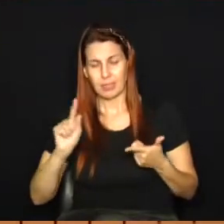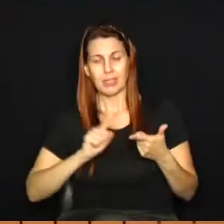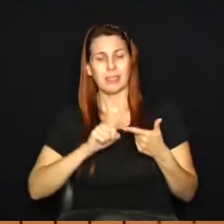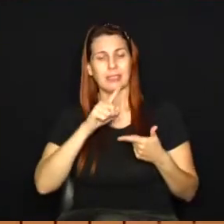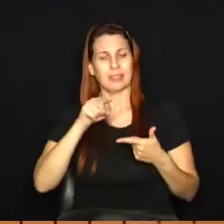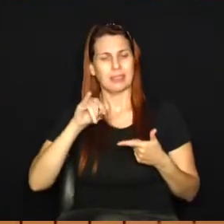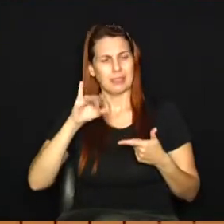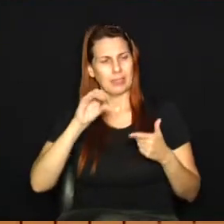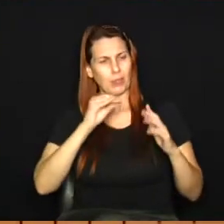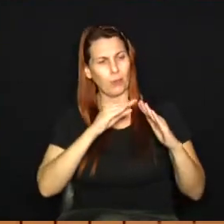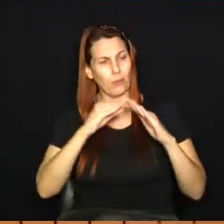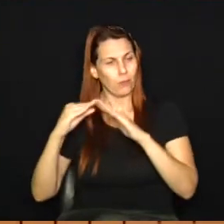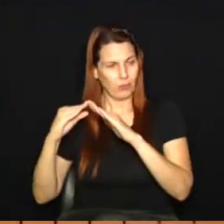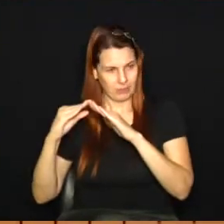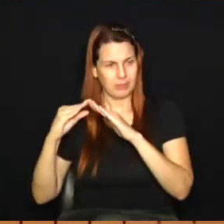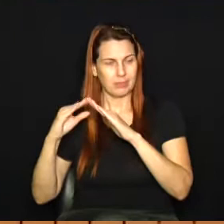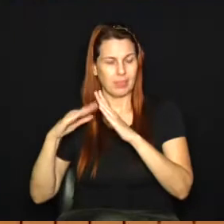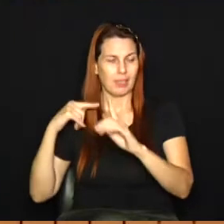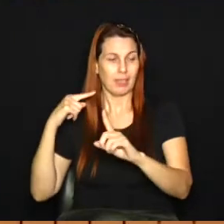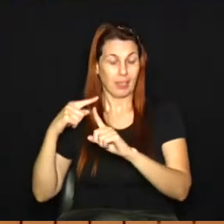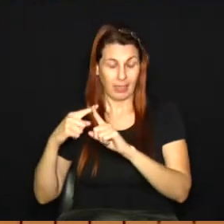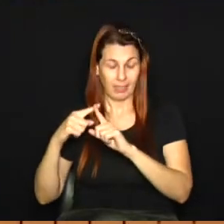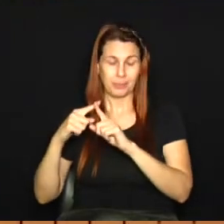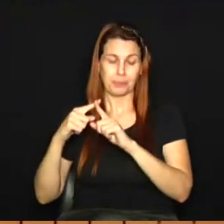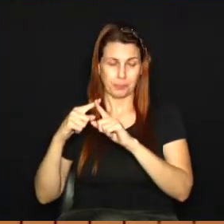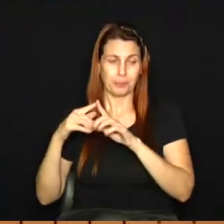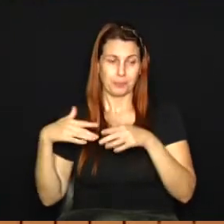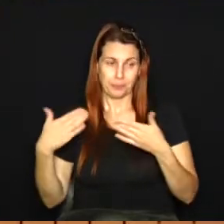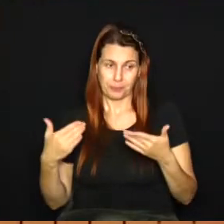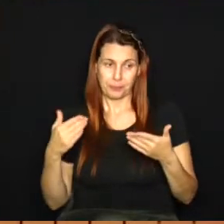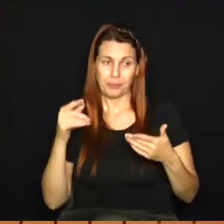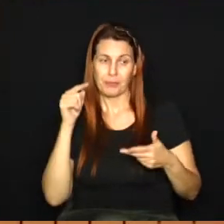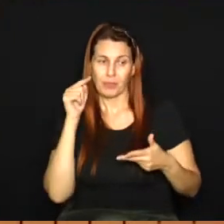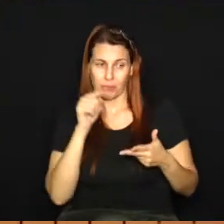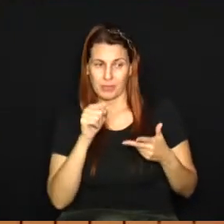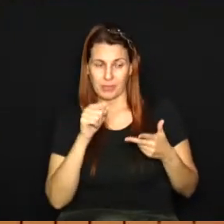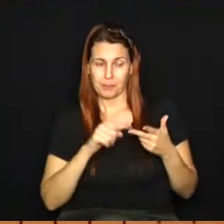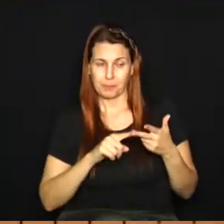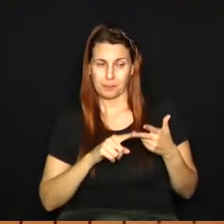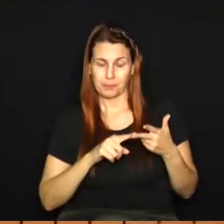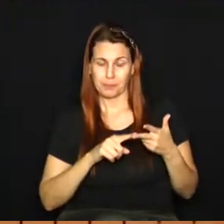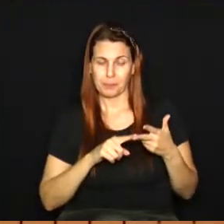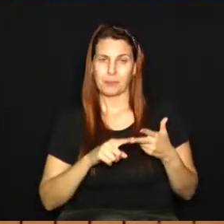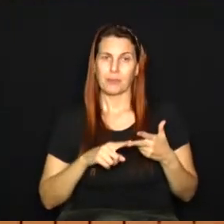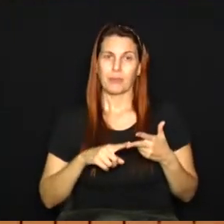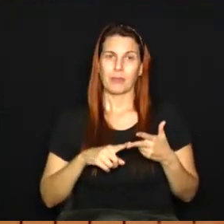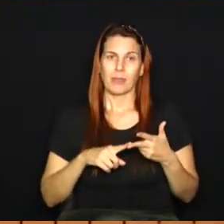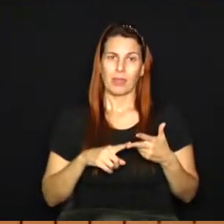nossa igreja, né, até chegar em você, né,